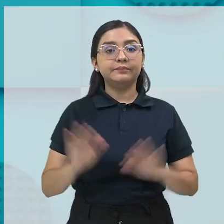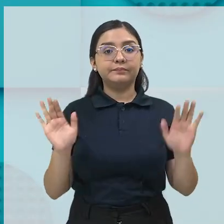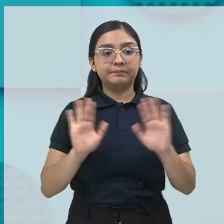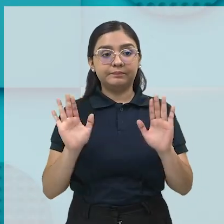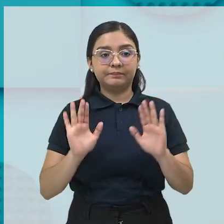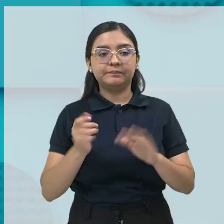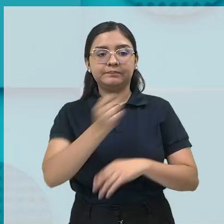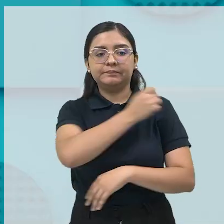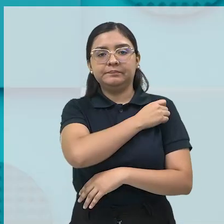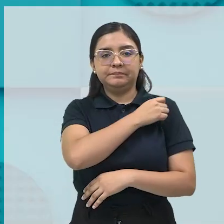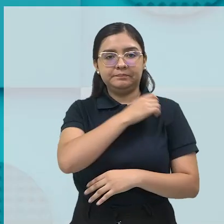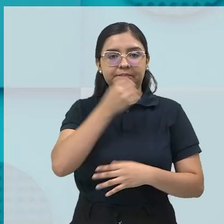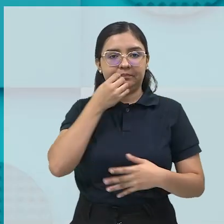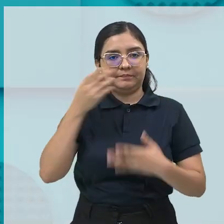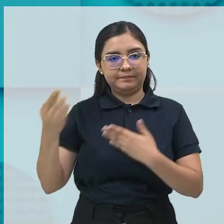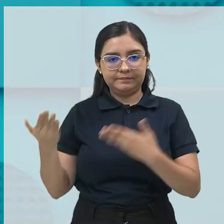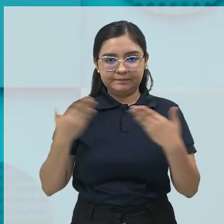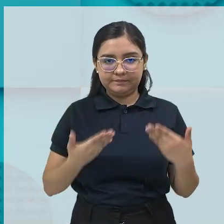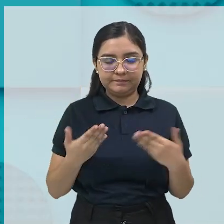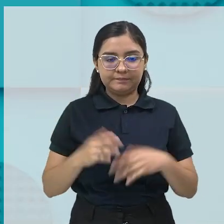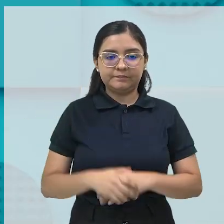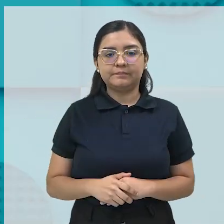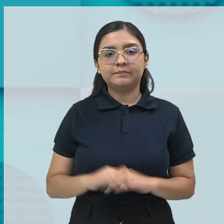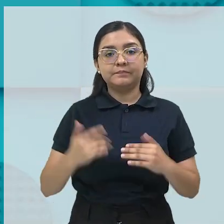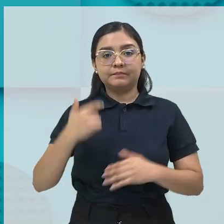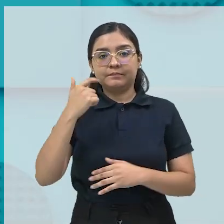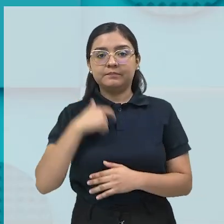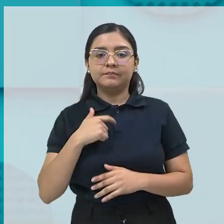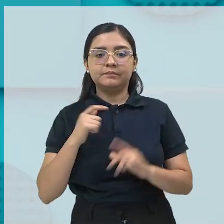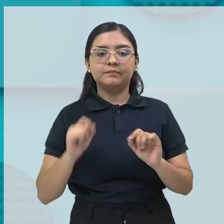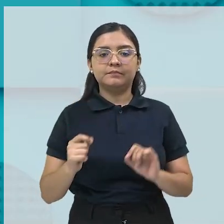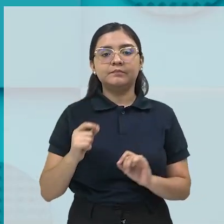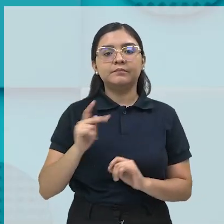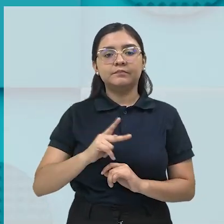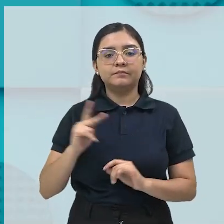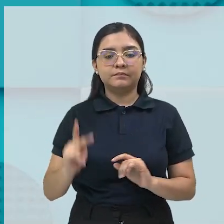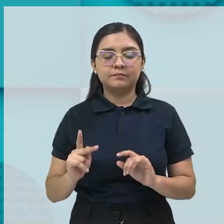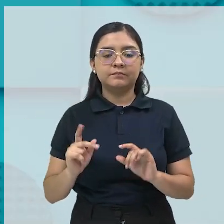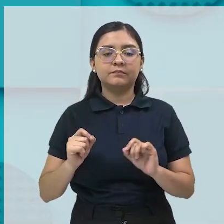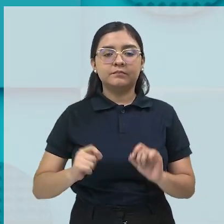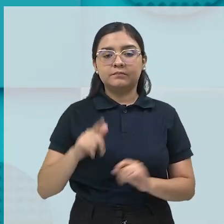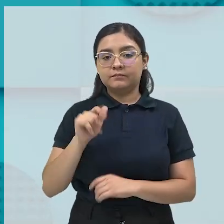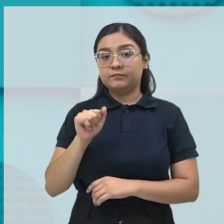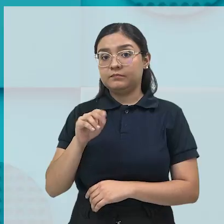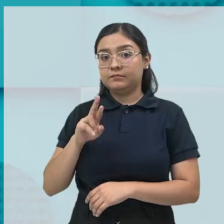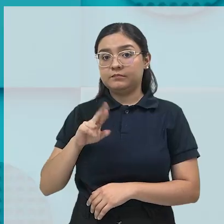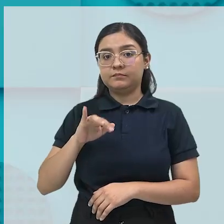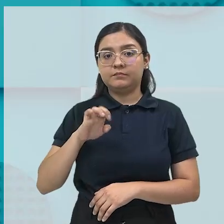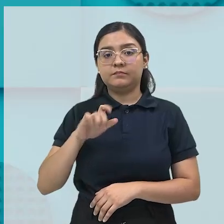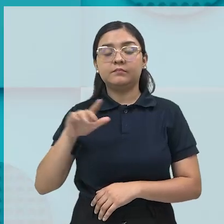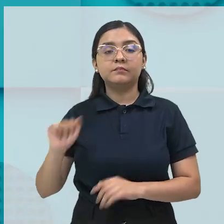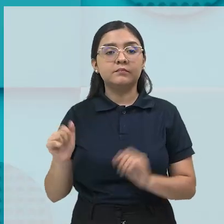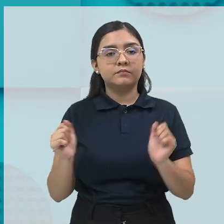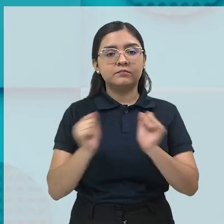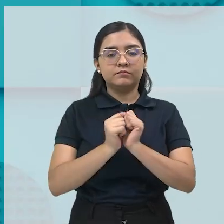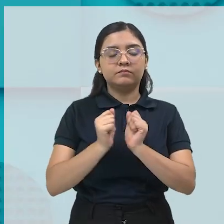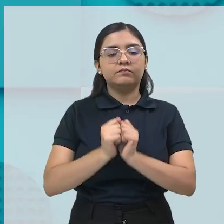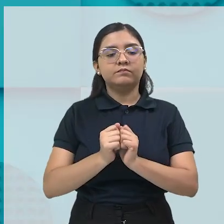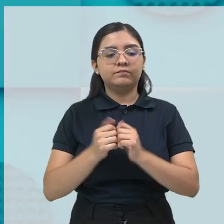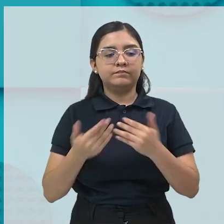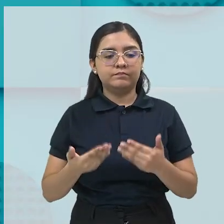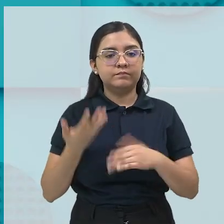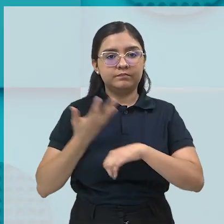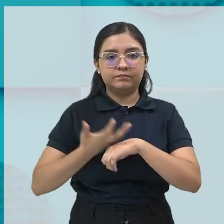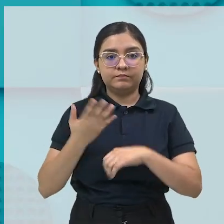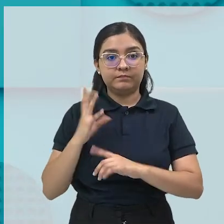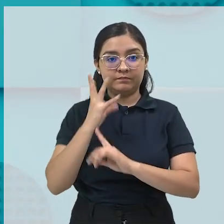meus artistas queridos, sejam bem-vindos. Eu sou a professora Gabriela, estou acompanhando vocês nesta jornada pelo mundo das